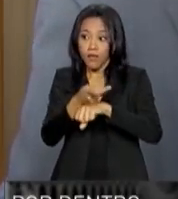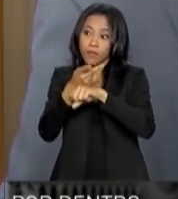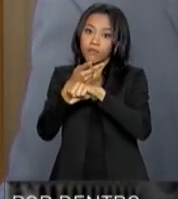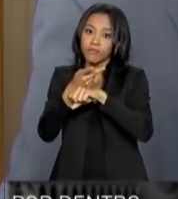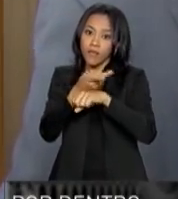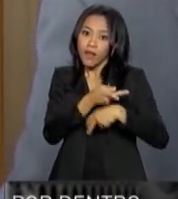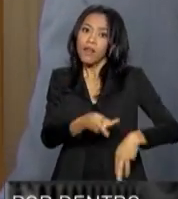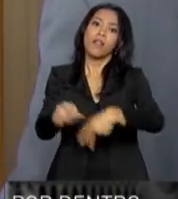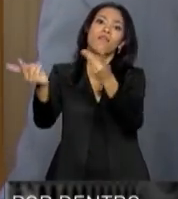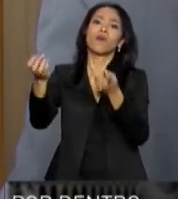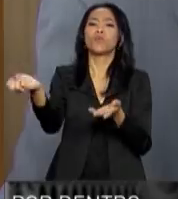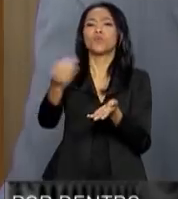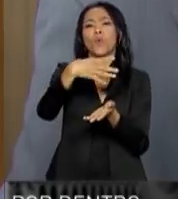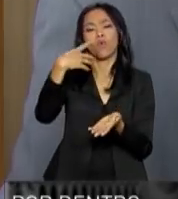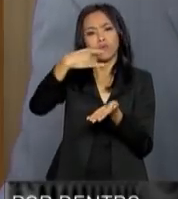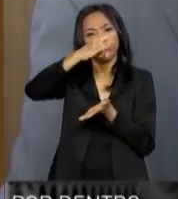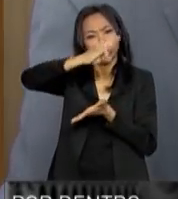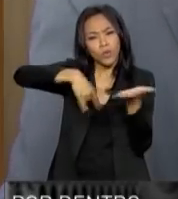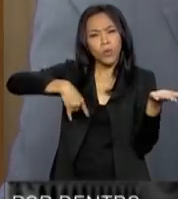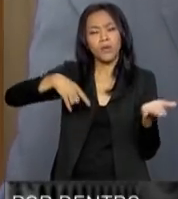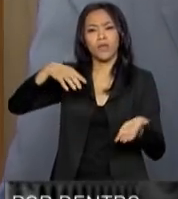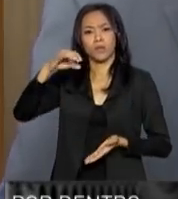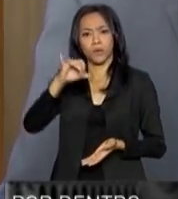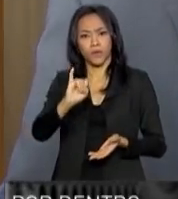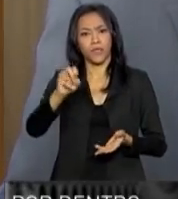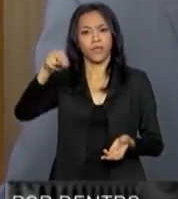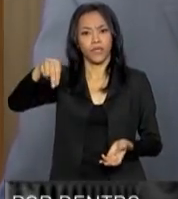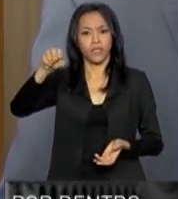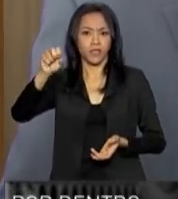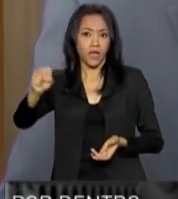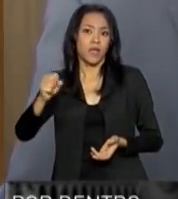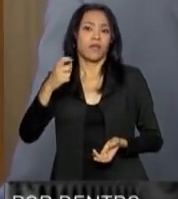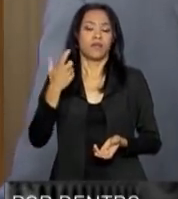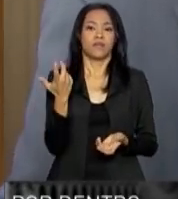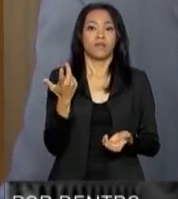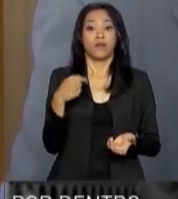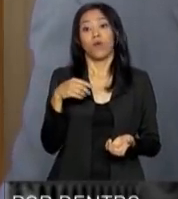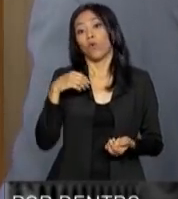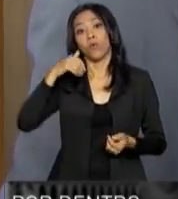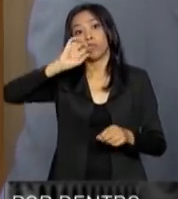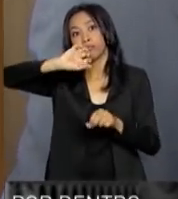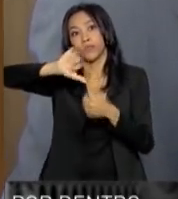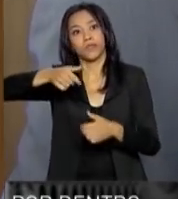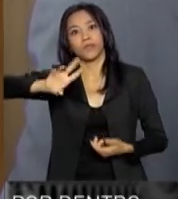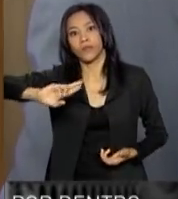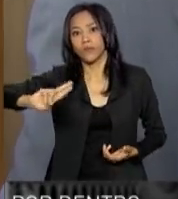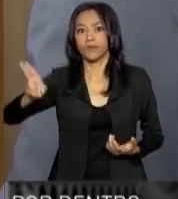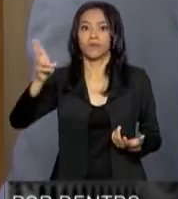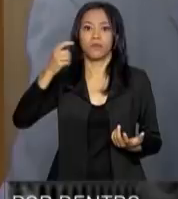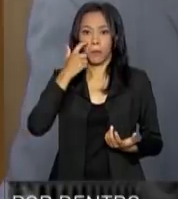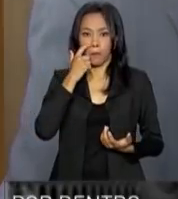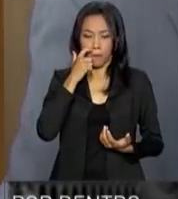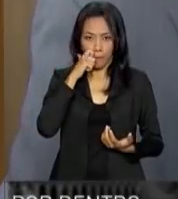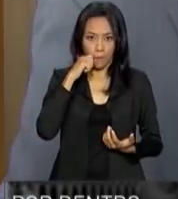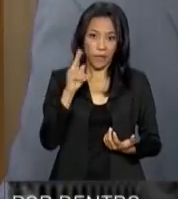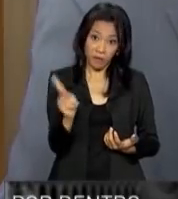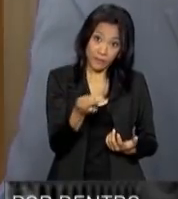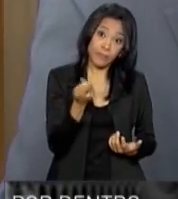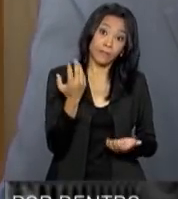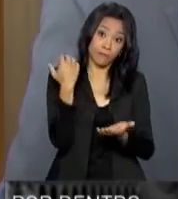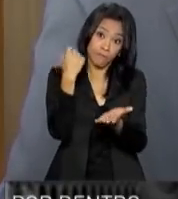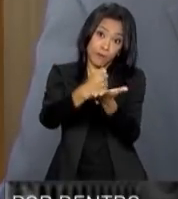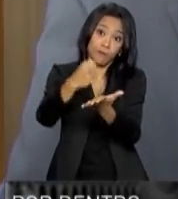acertar seu documento de identificação a aceitar algum mudança de nome que a gente verificou junto à aos cartórios